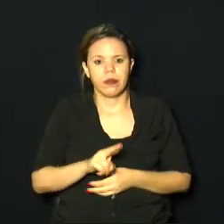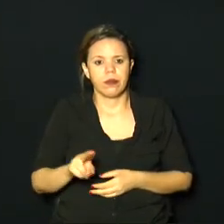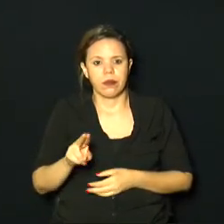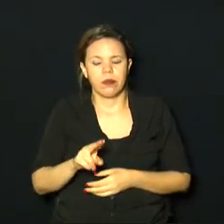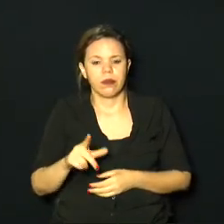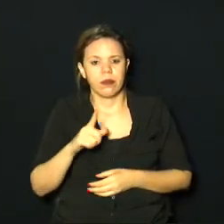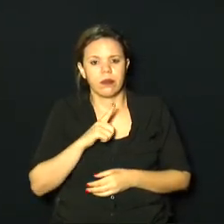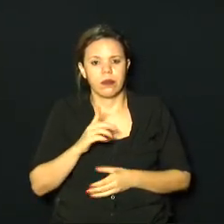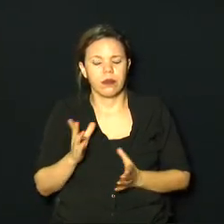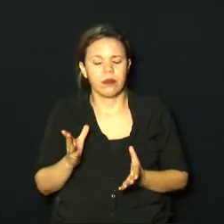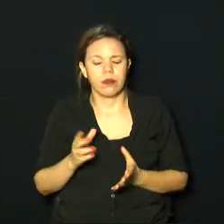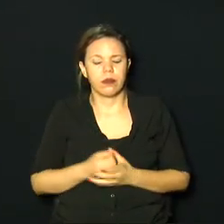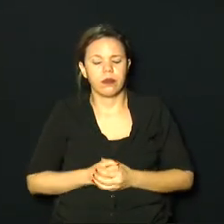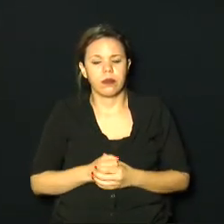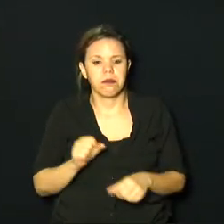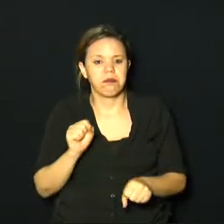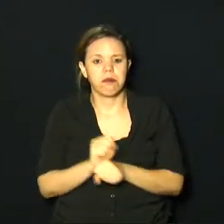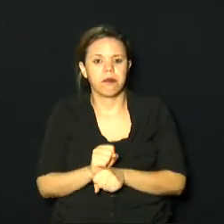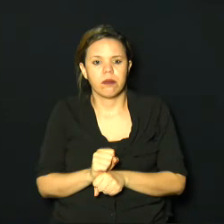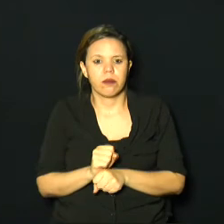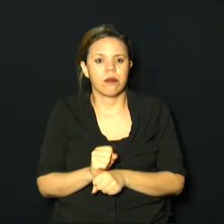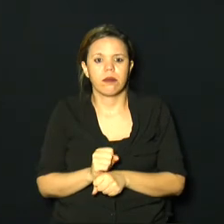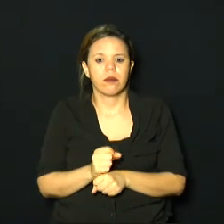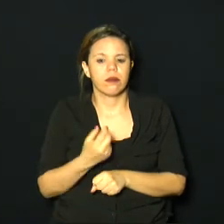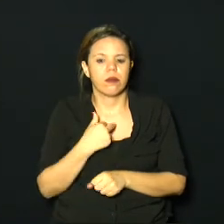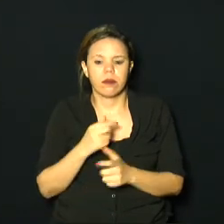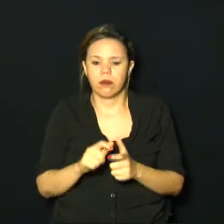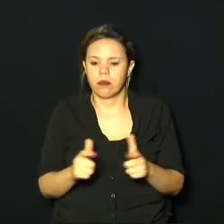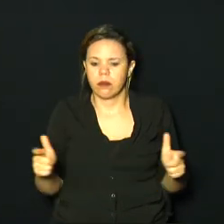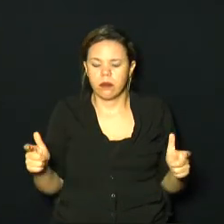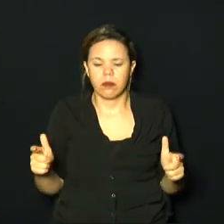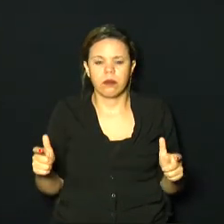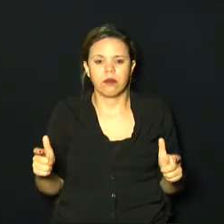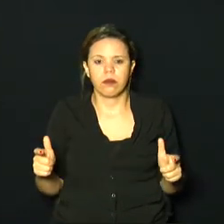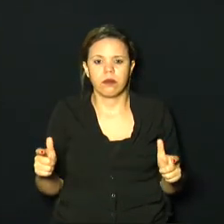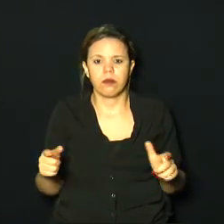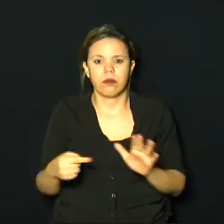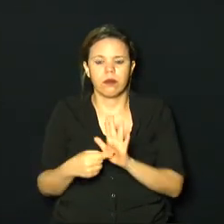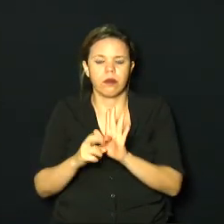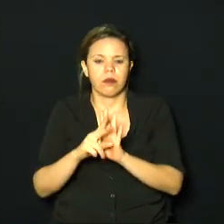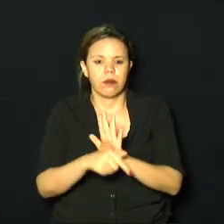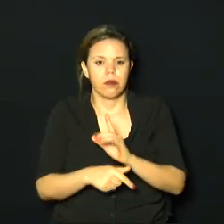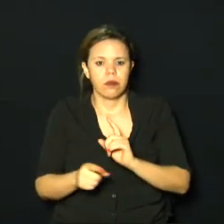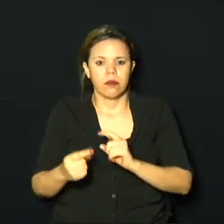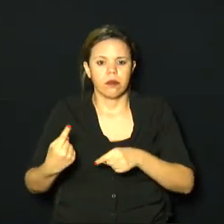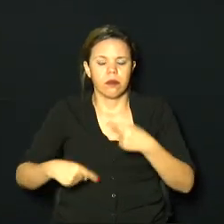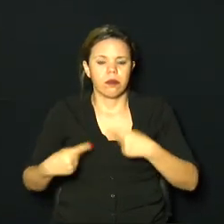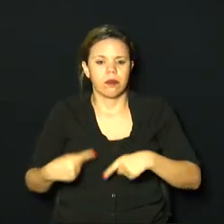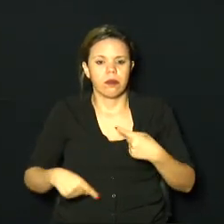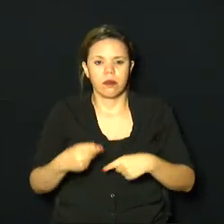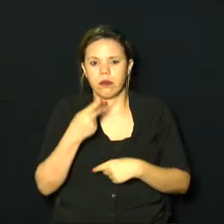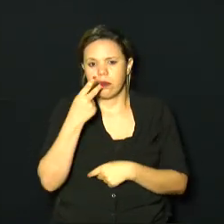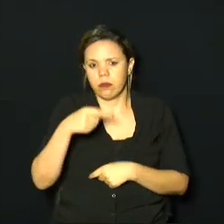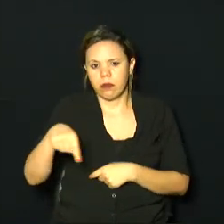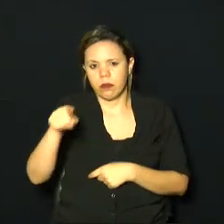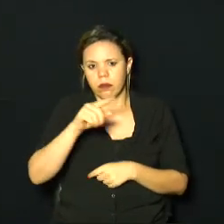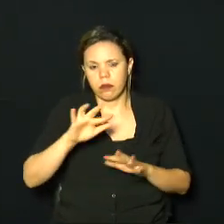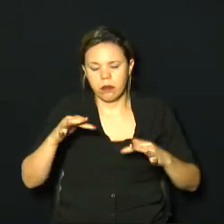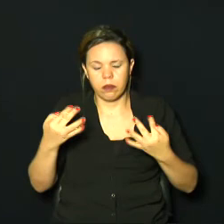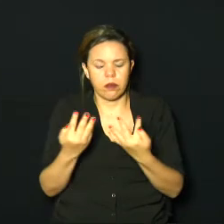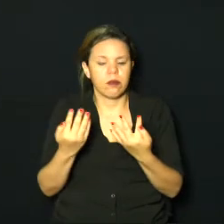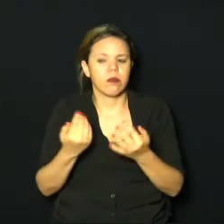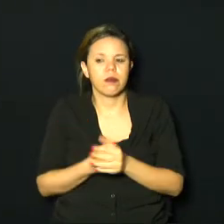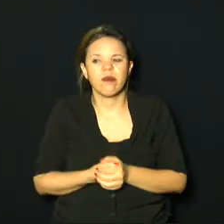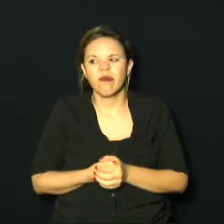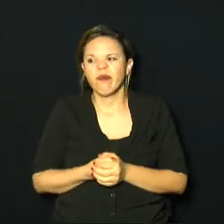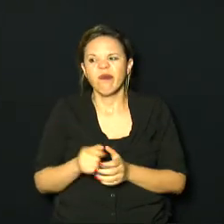estar congelada, né, não pode ampliar, né? Isso já é margem para uma série de discussões. O que a gente está dizendo é que as famílias